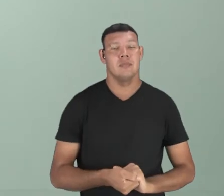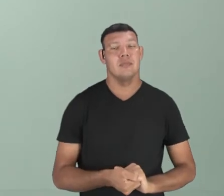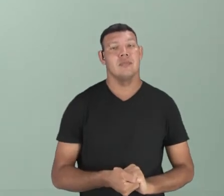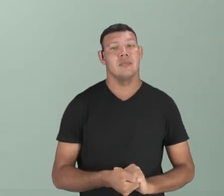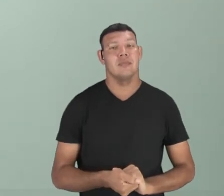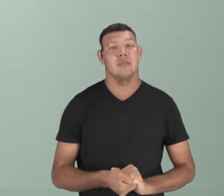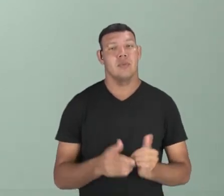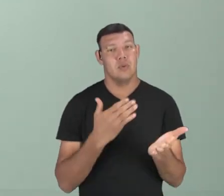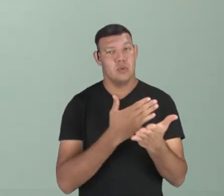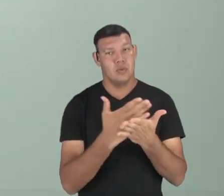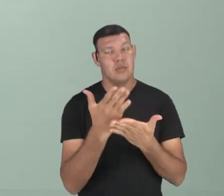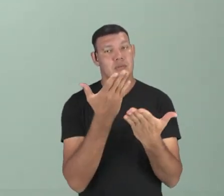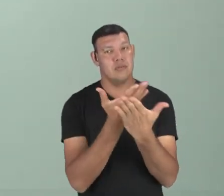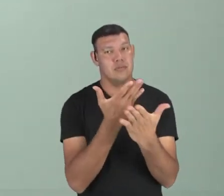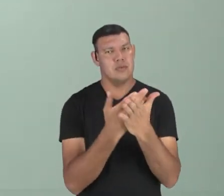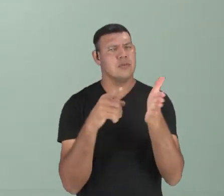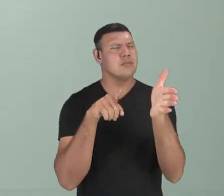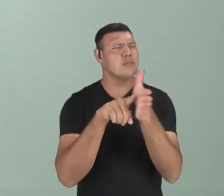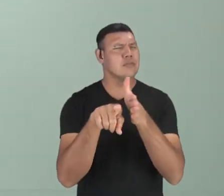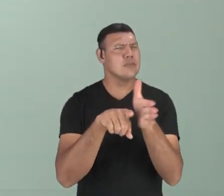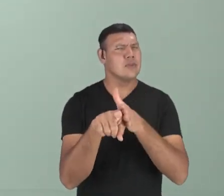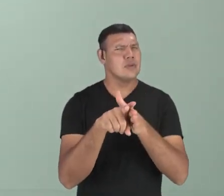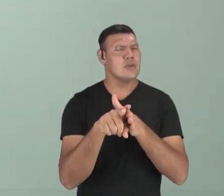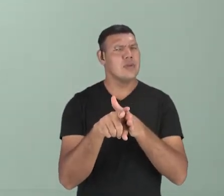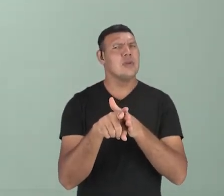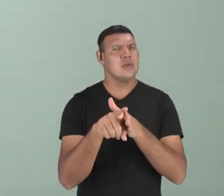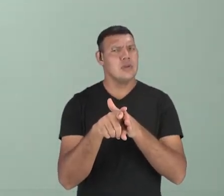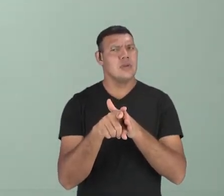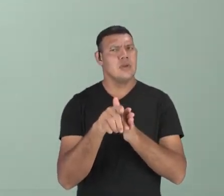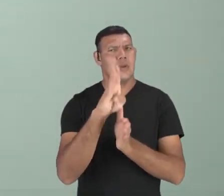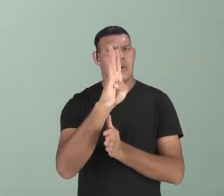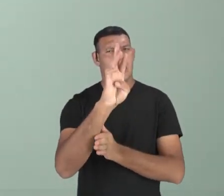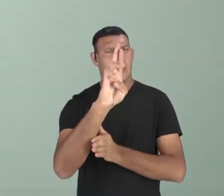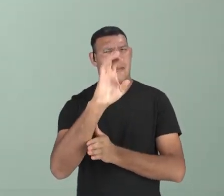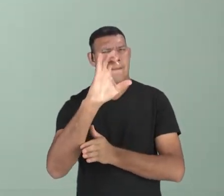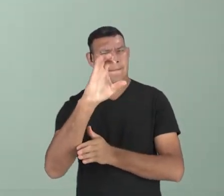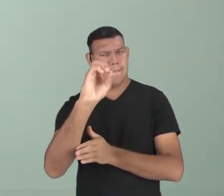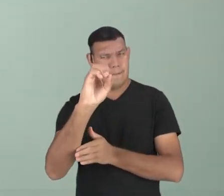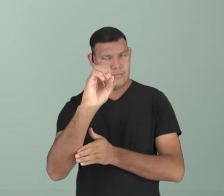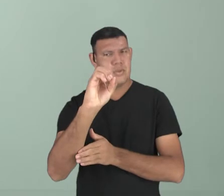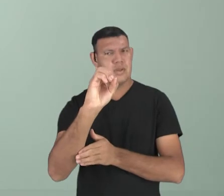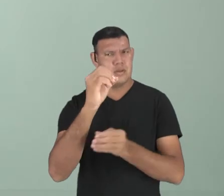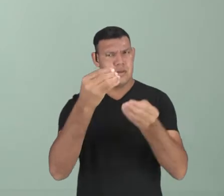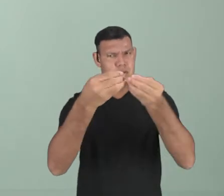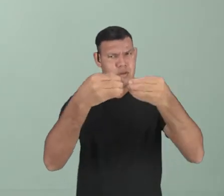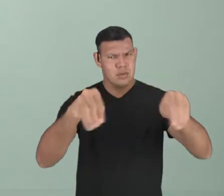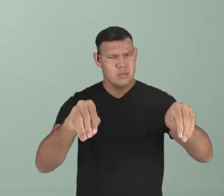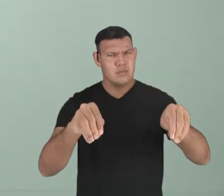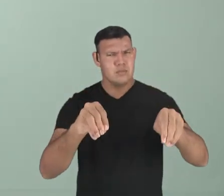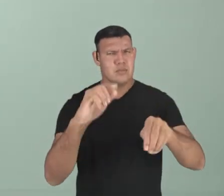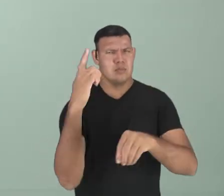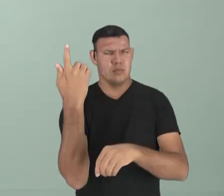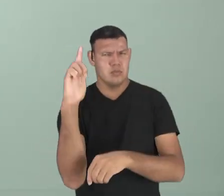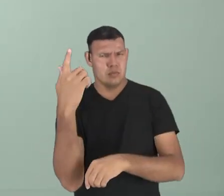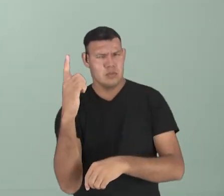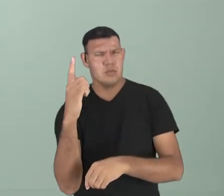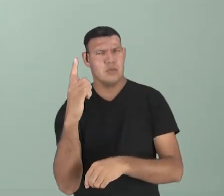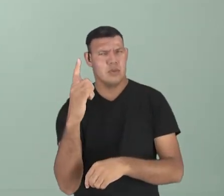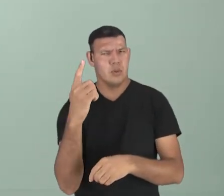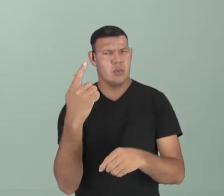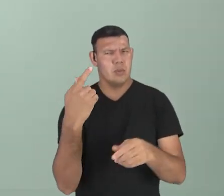aula, vem a pergunta: a formação dos BRICS trouxe impactos geoeconômicos para os Estados